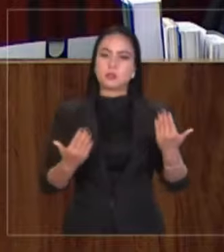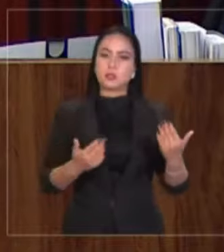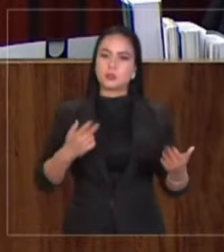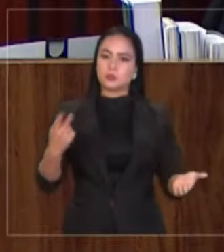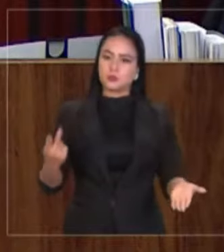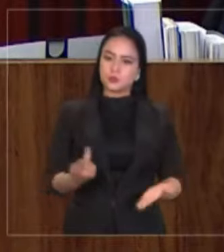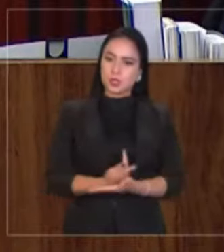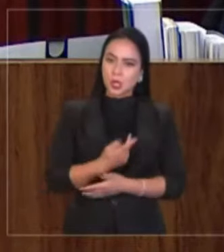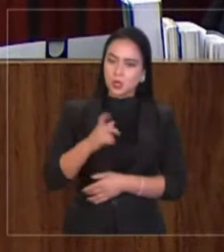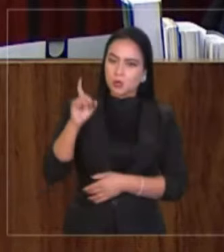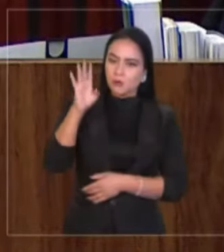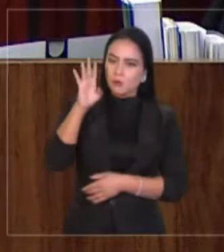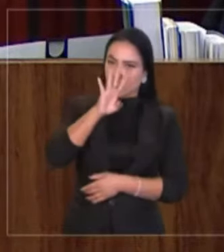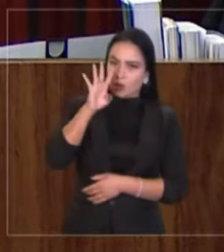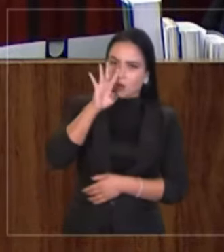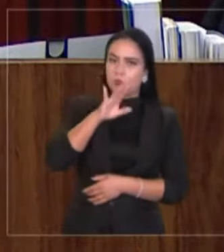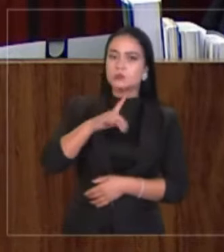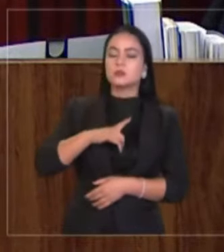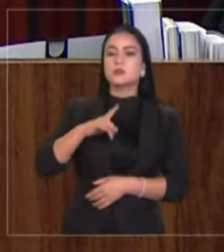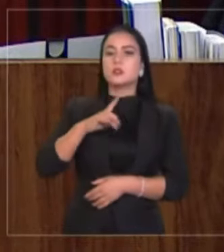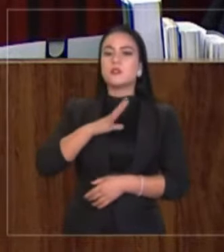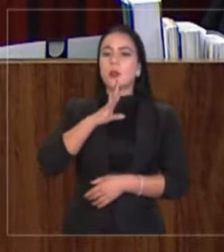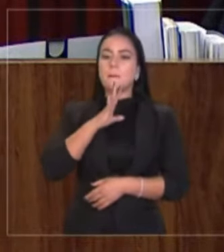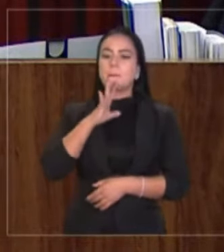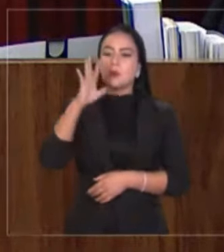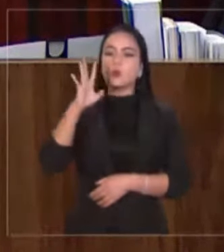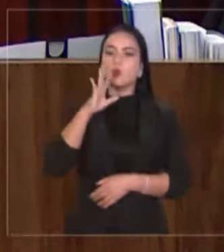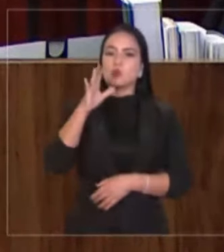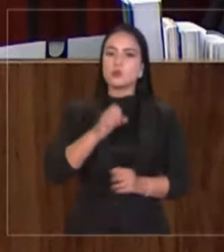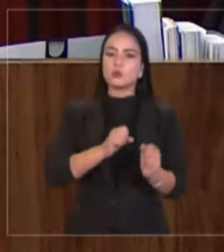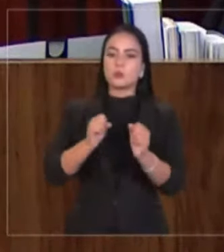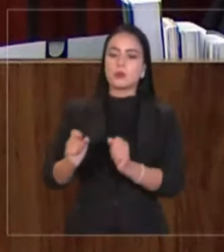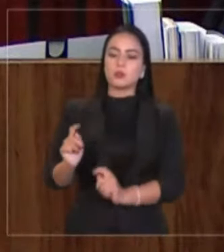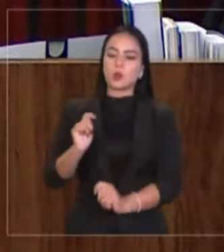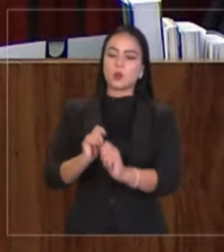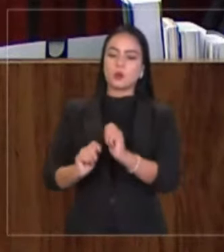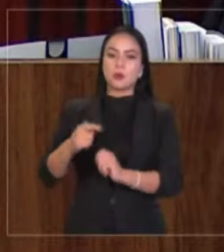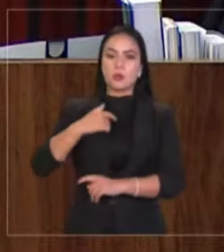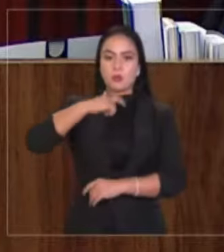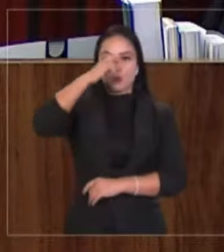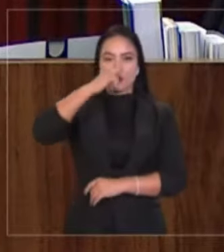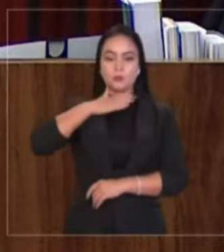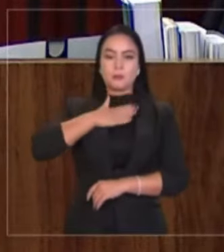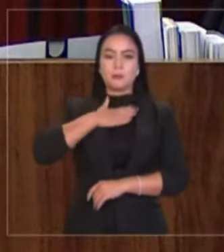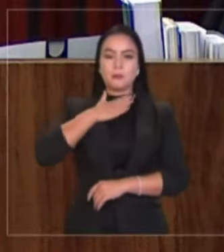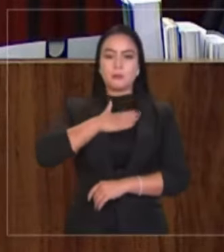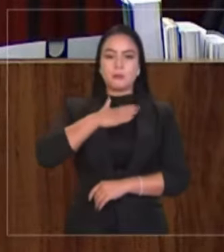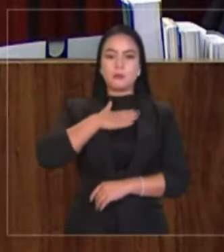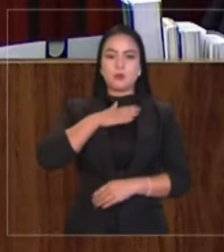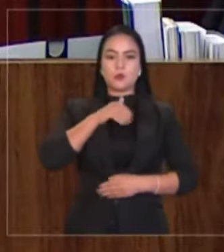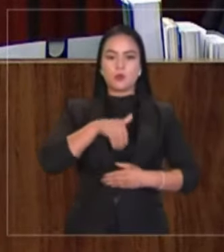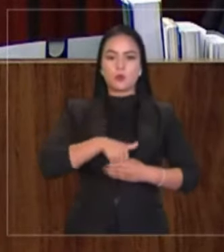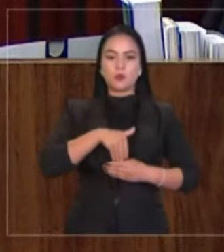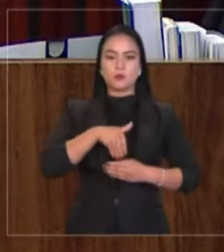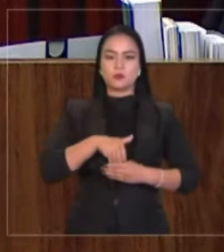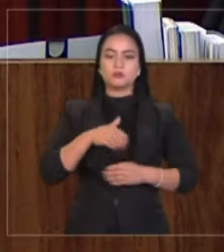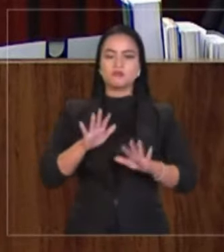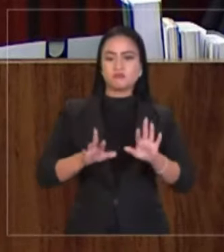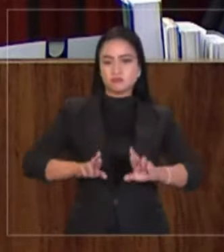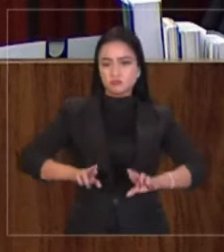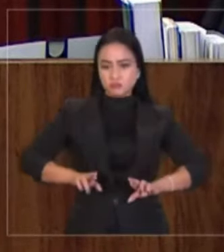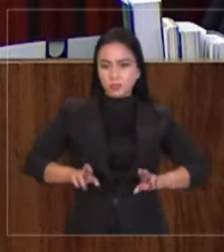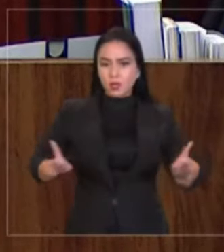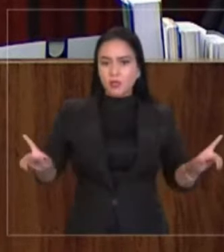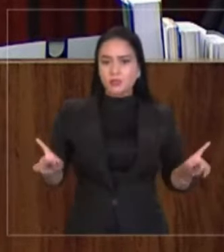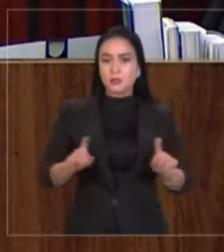houve abuso do poder e econômico eu aqui no meu voto também e talvez aqui seja uma diferença mas